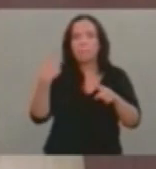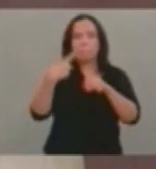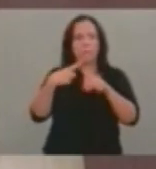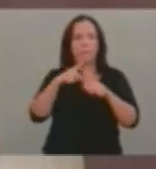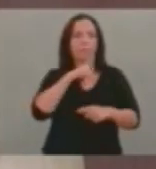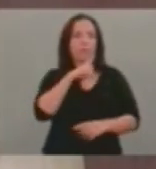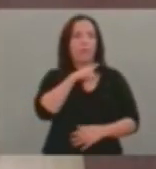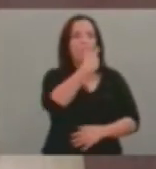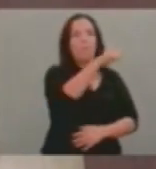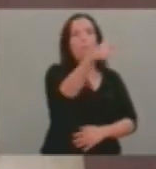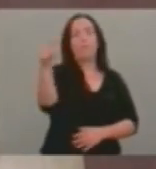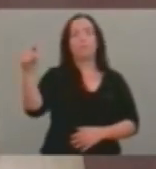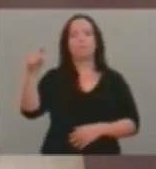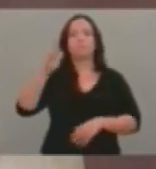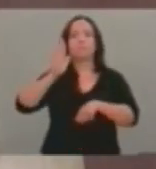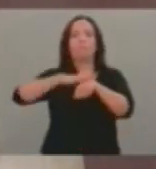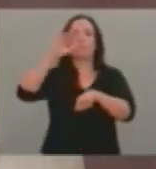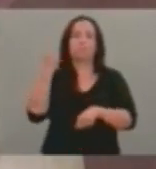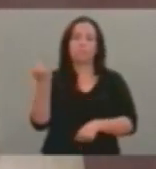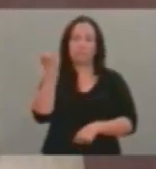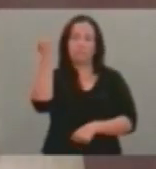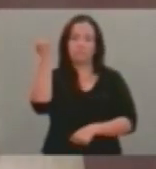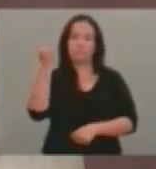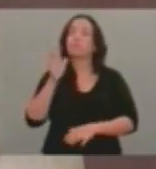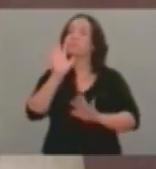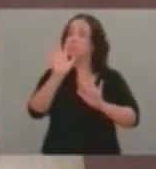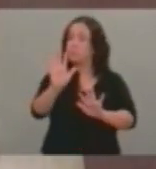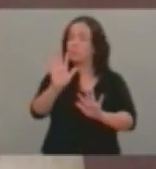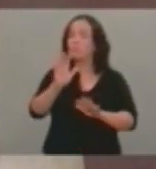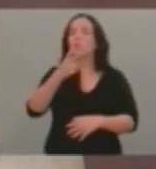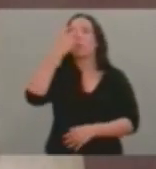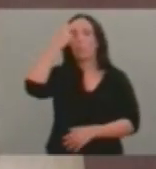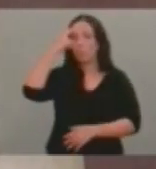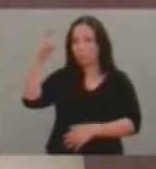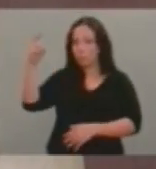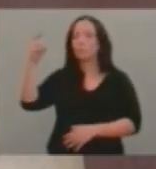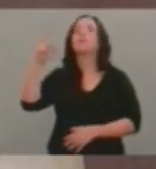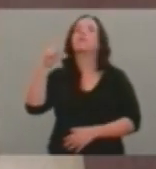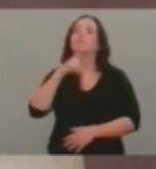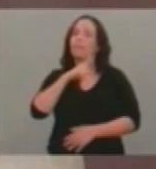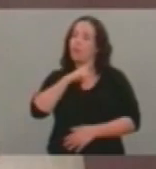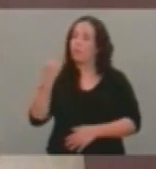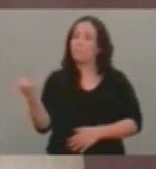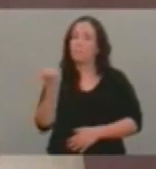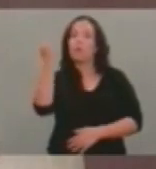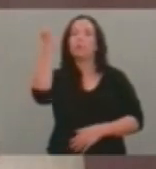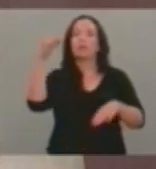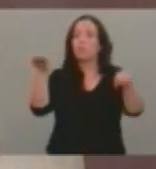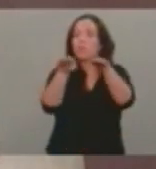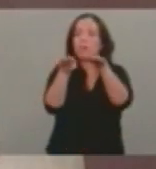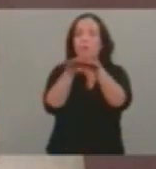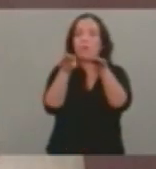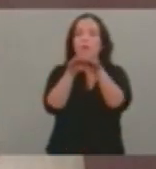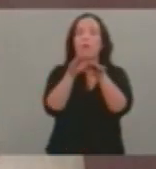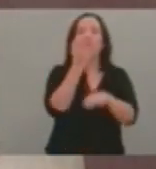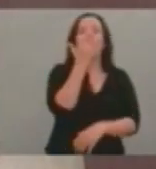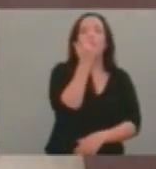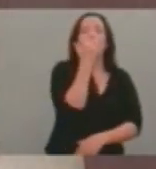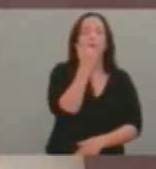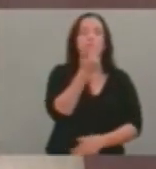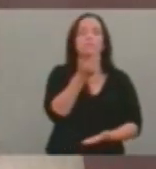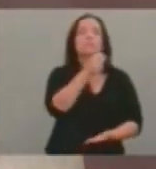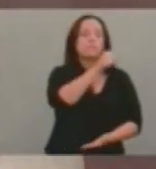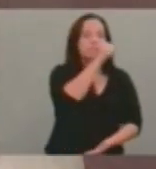A cultura é tão importante quanto o alimento. O alimento do corpo, o pão,